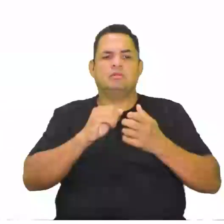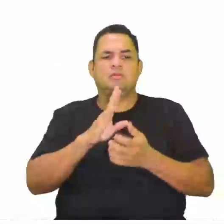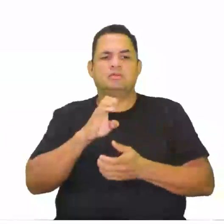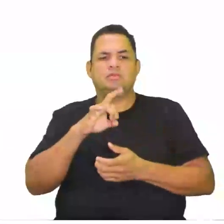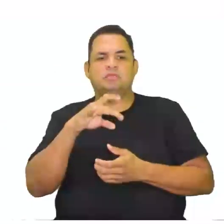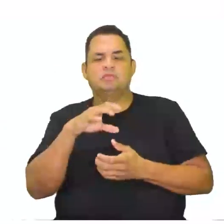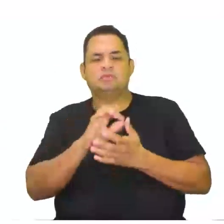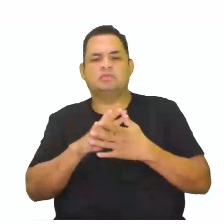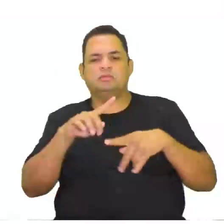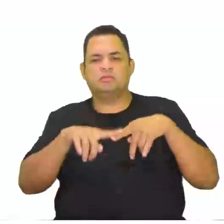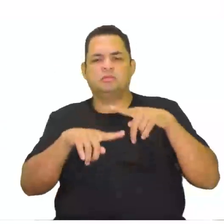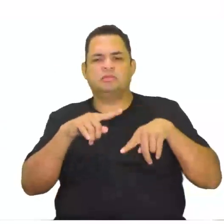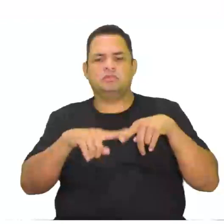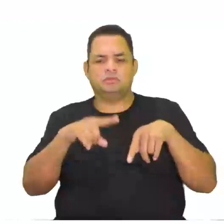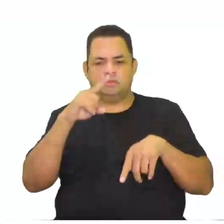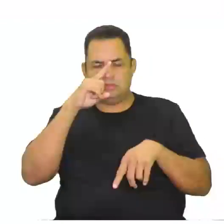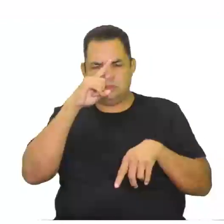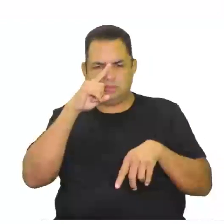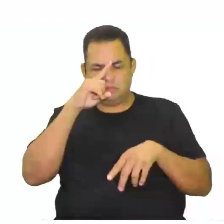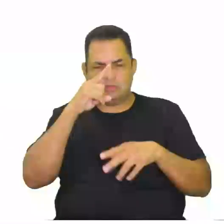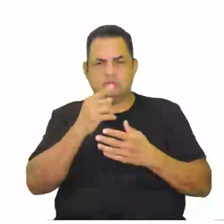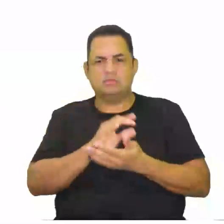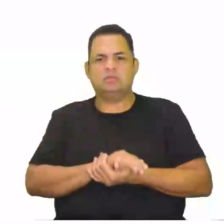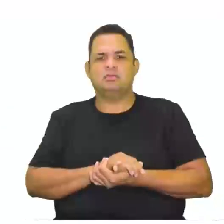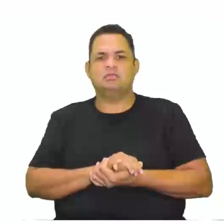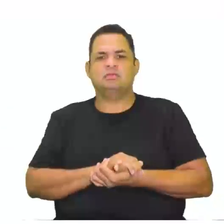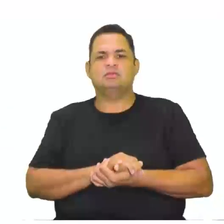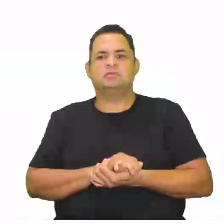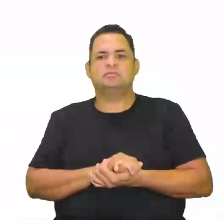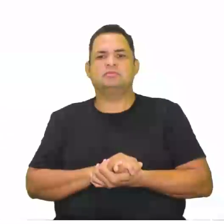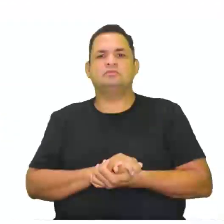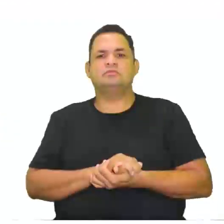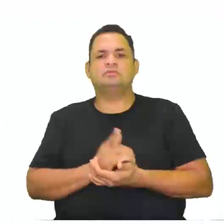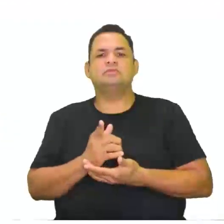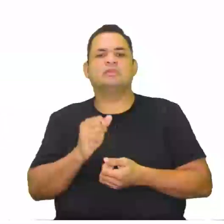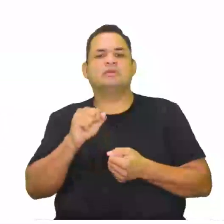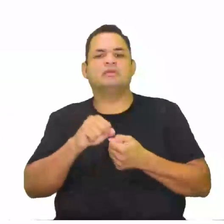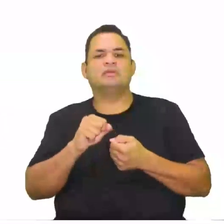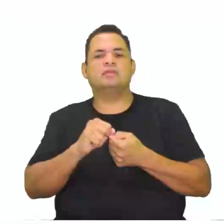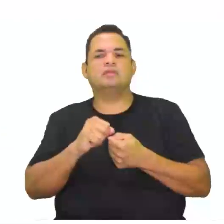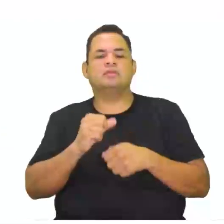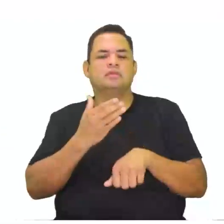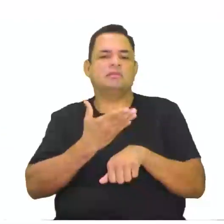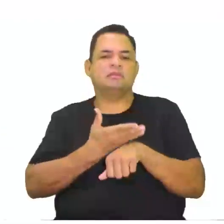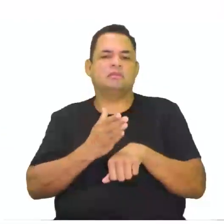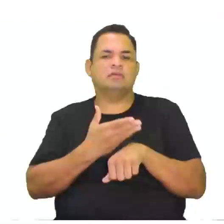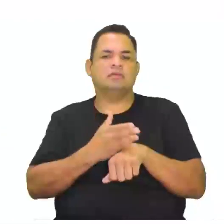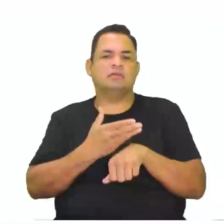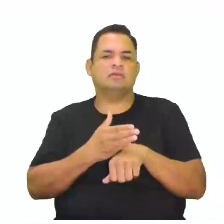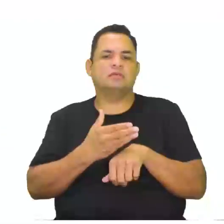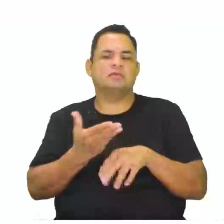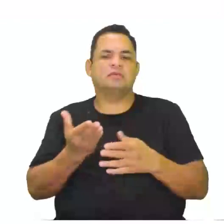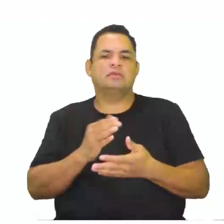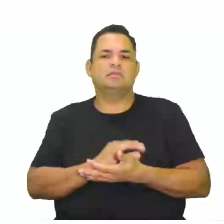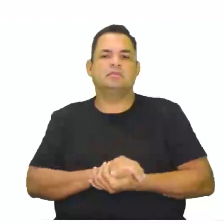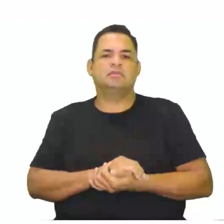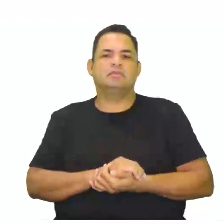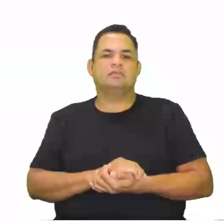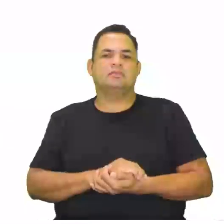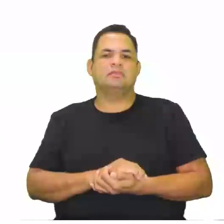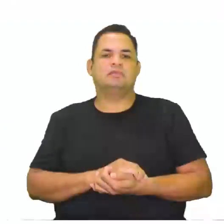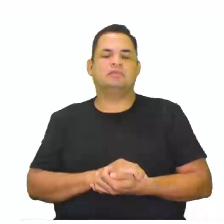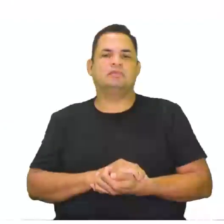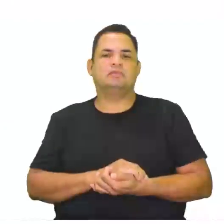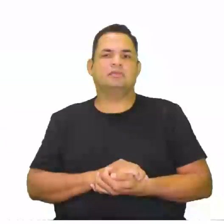um produto perigoso, você acha que a gente vai ter que fazer na prática para poder ter certeza se esse produto é